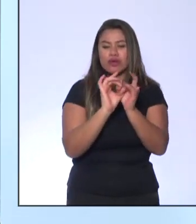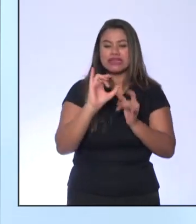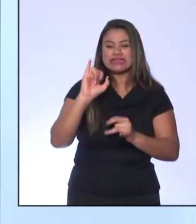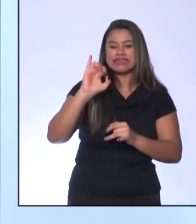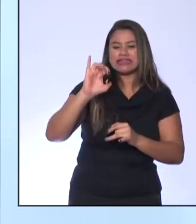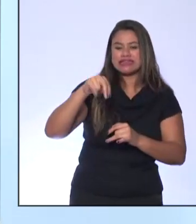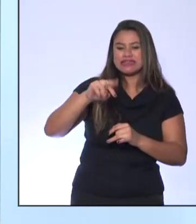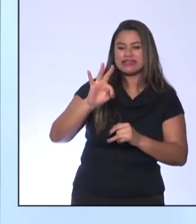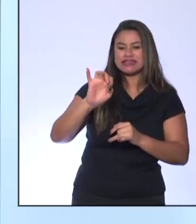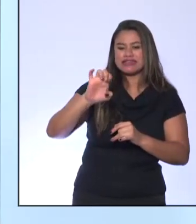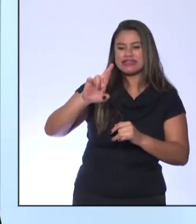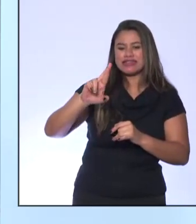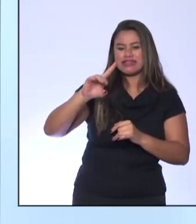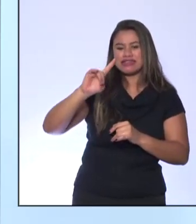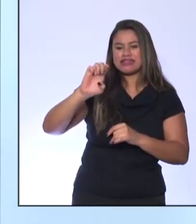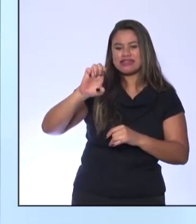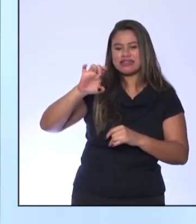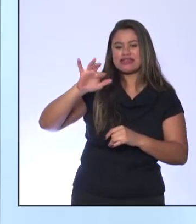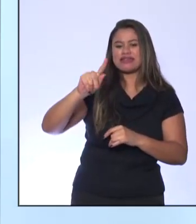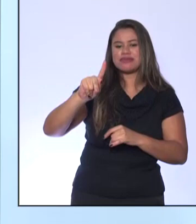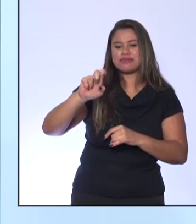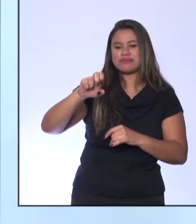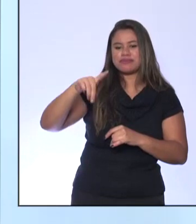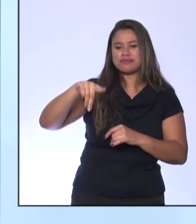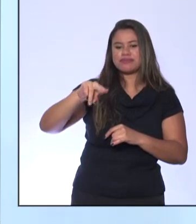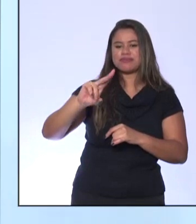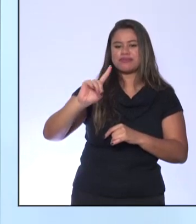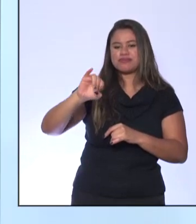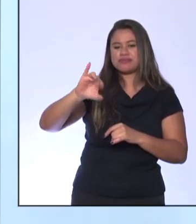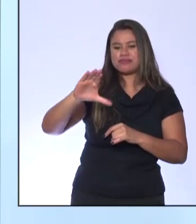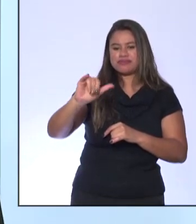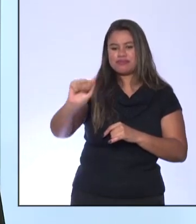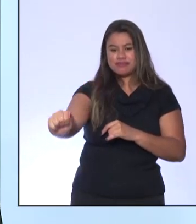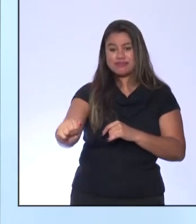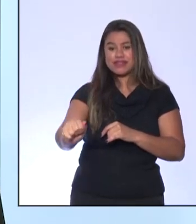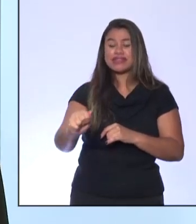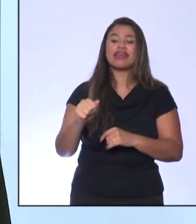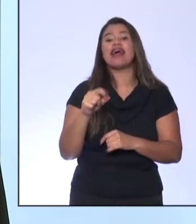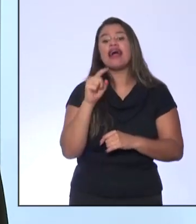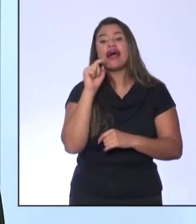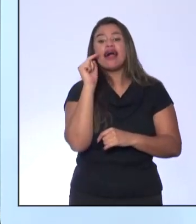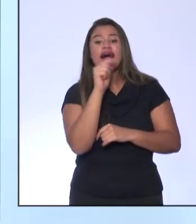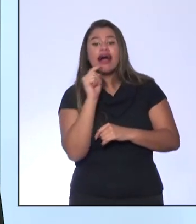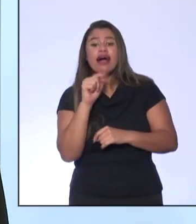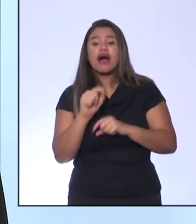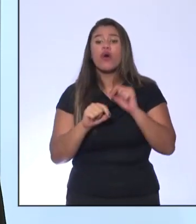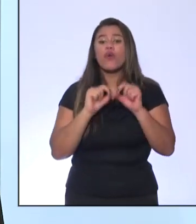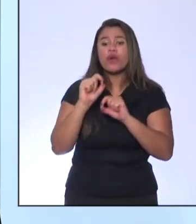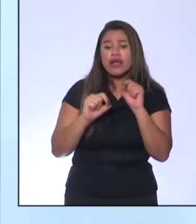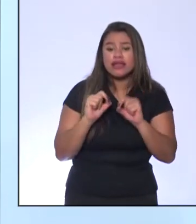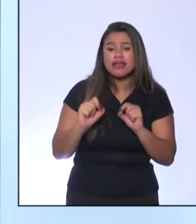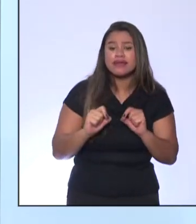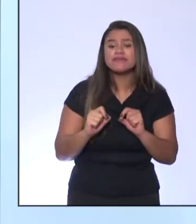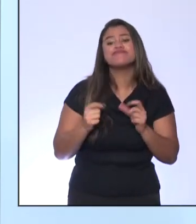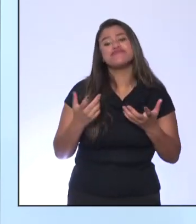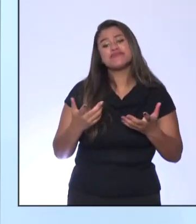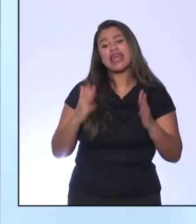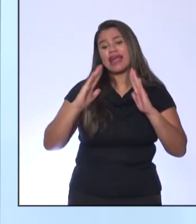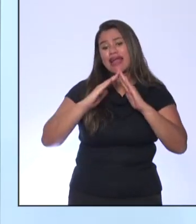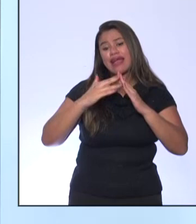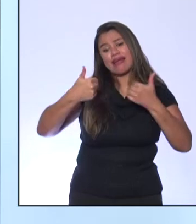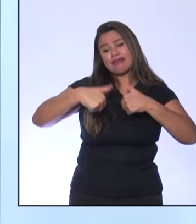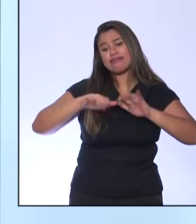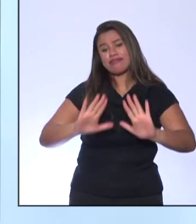por uma situação em que nós não podemos sair de casa, então a gente precisa contar com aquelas pessoas que estão dentro da